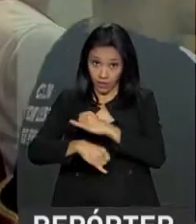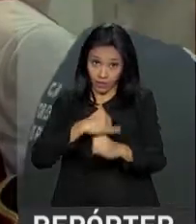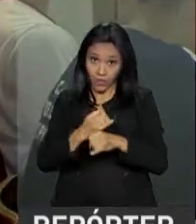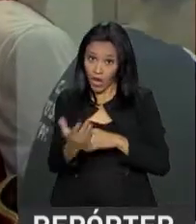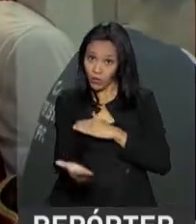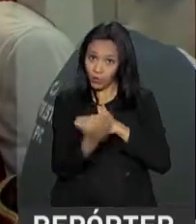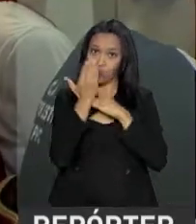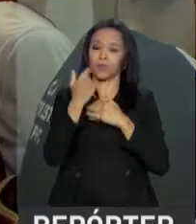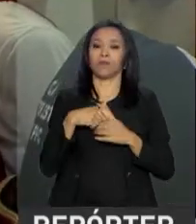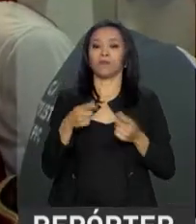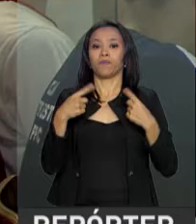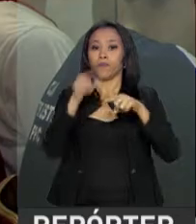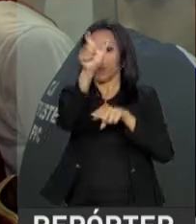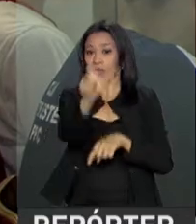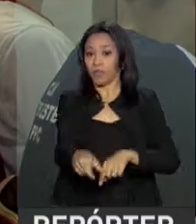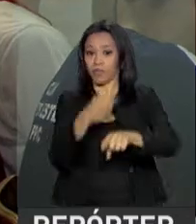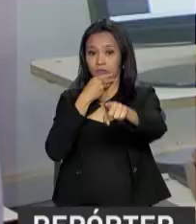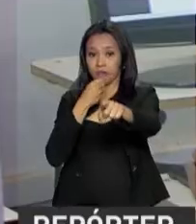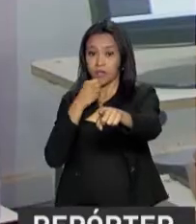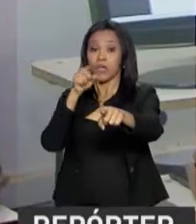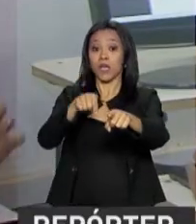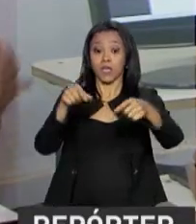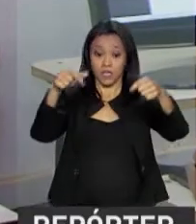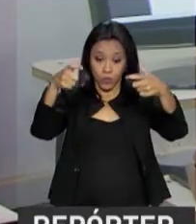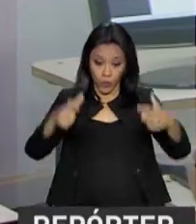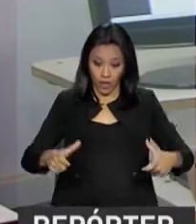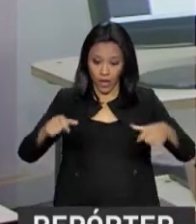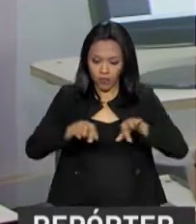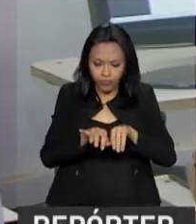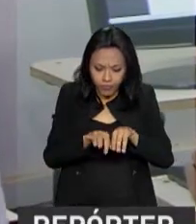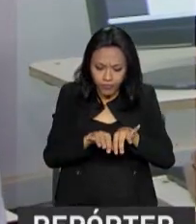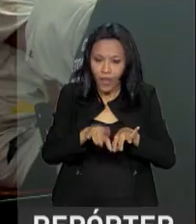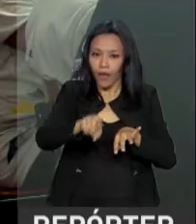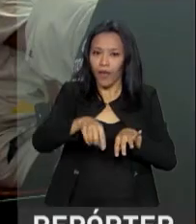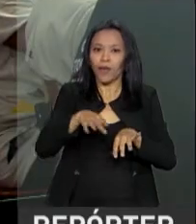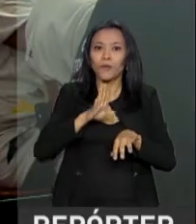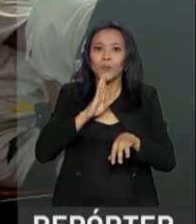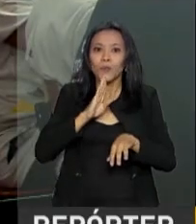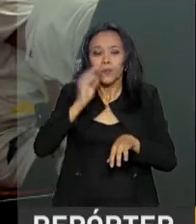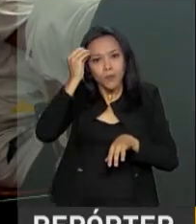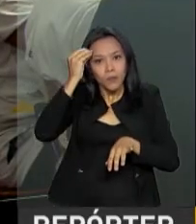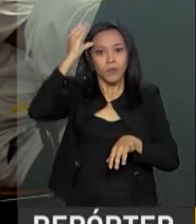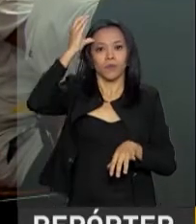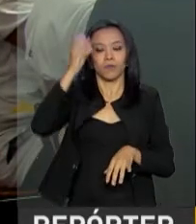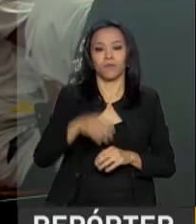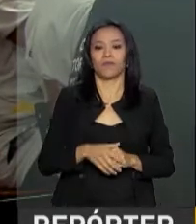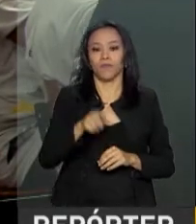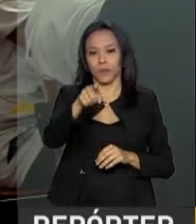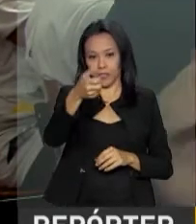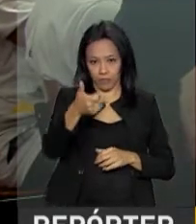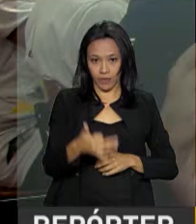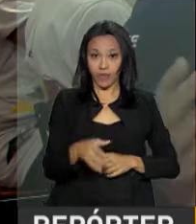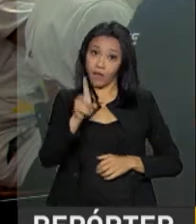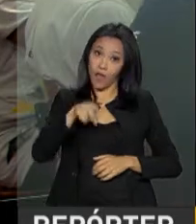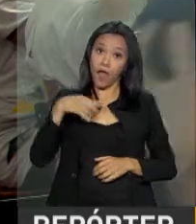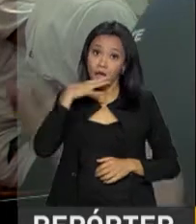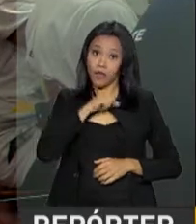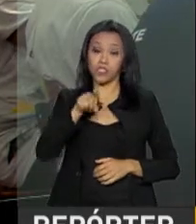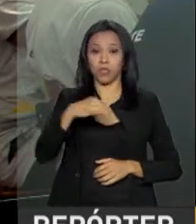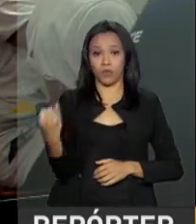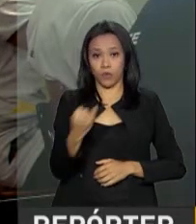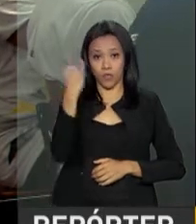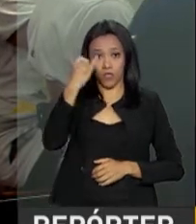já para flávio o laboratório de informática fonte de conhecimento eu acho importante essa o